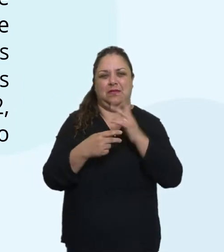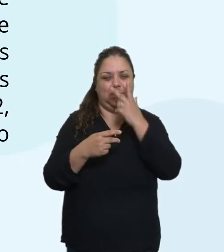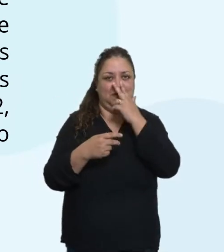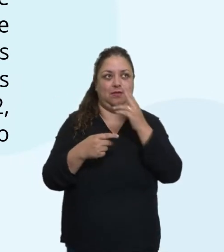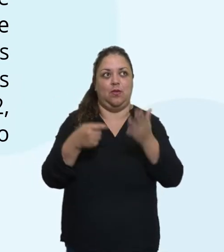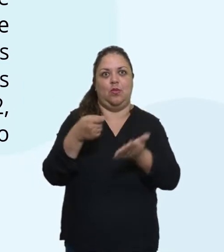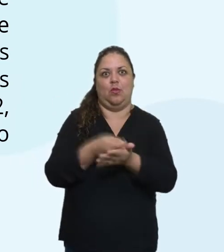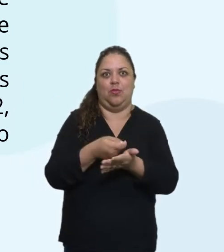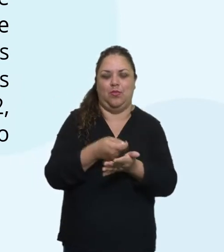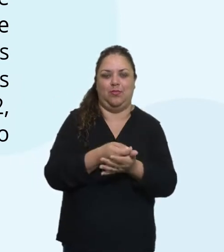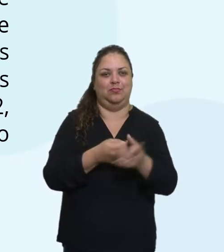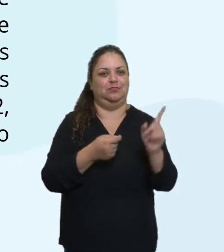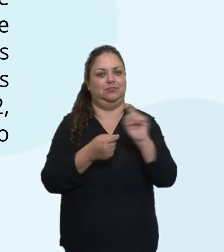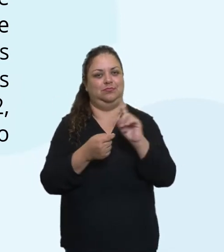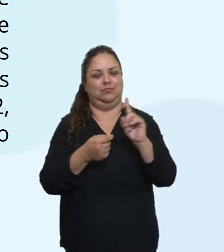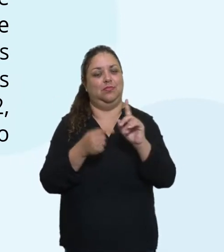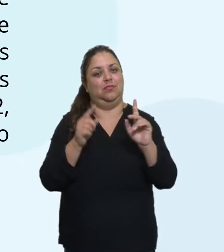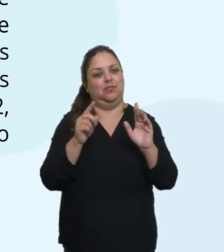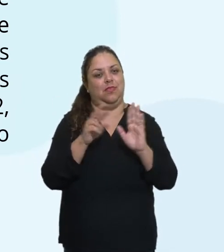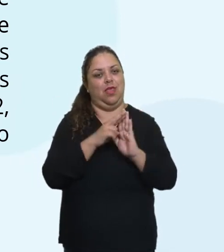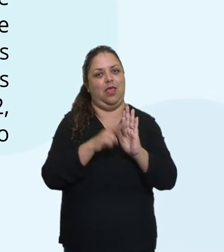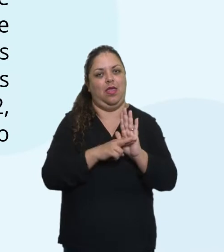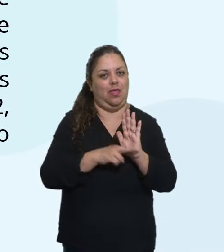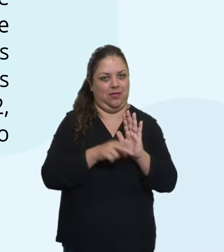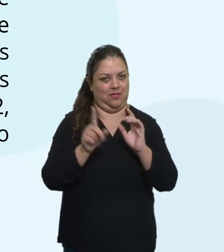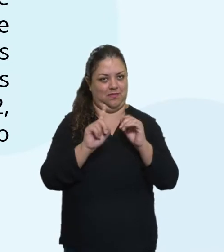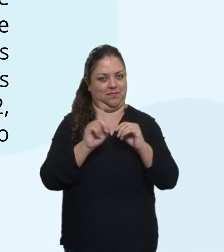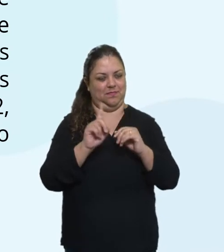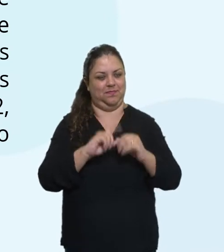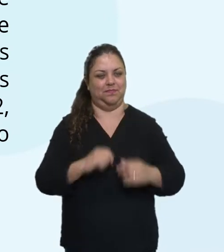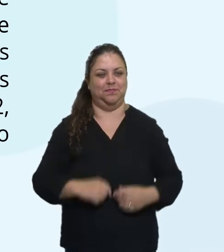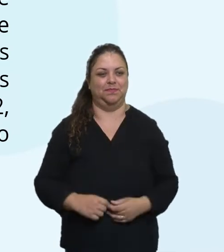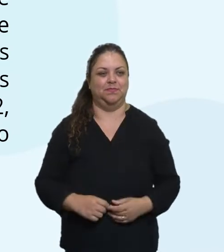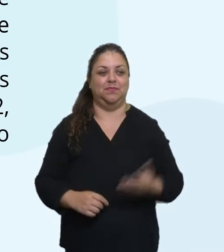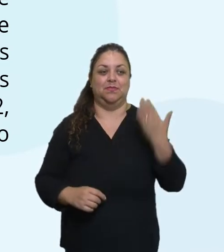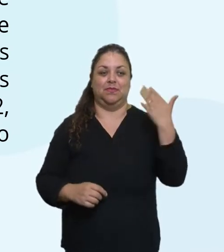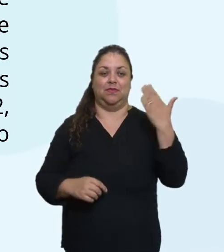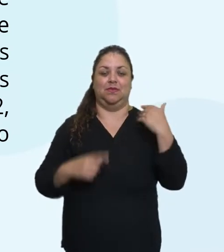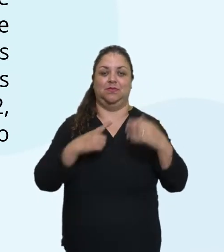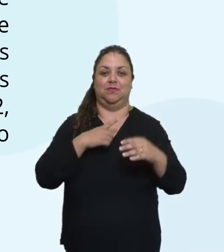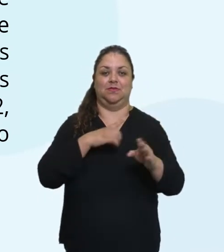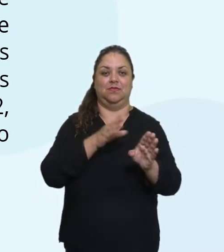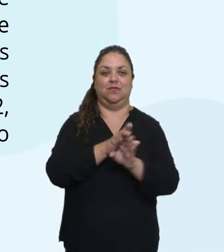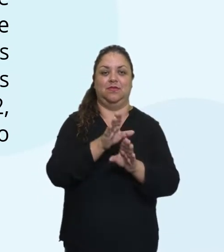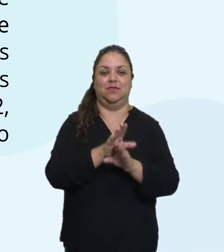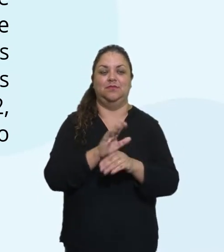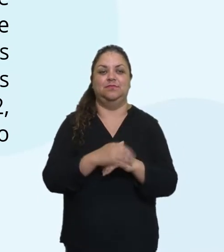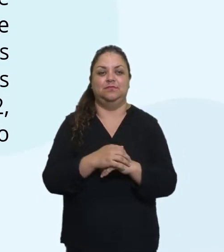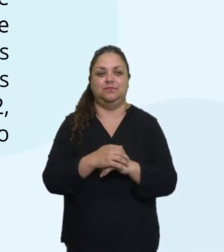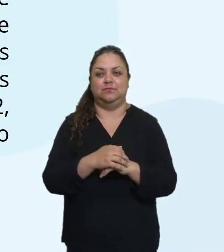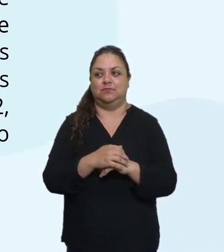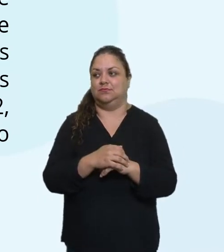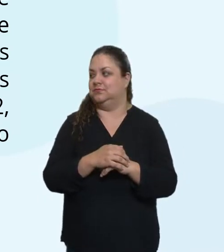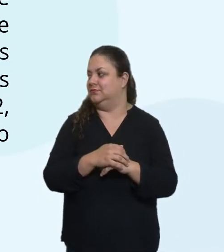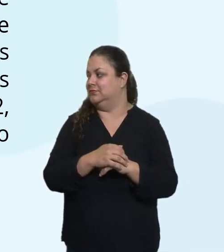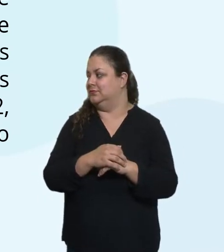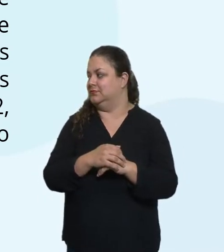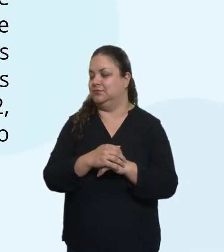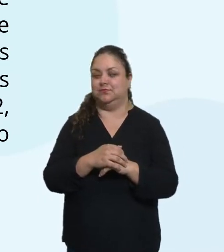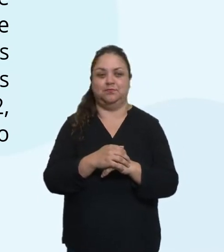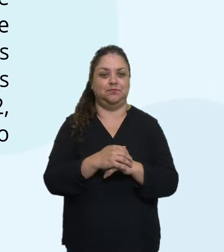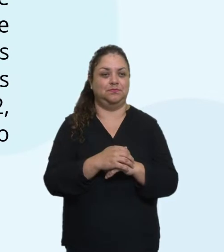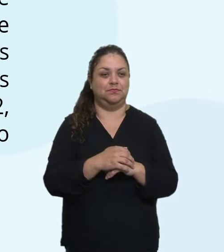a regra de como já ocorria aí nos conselhos dado aí usando os anteriores da